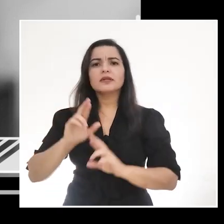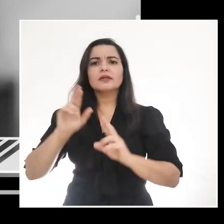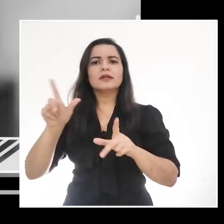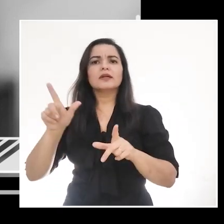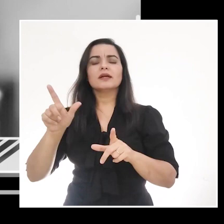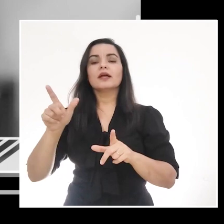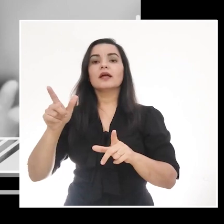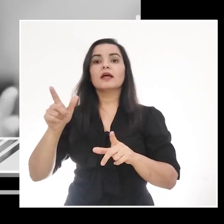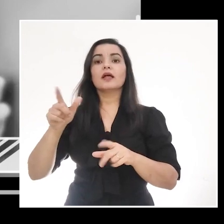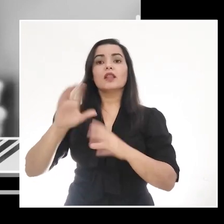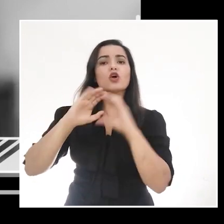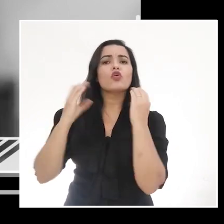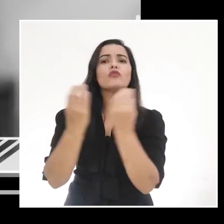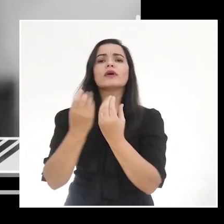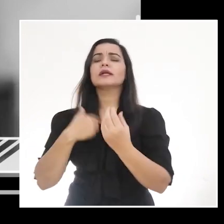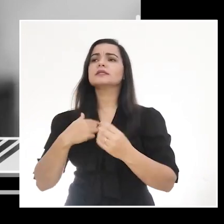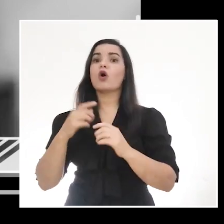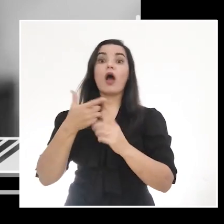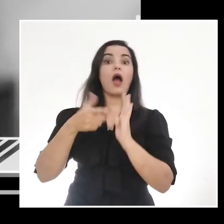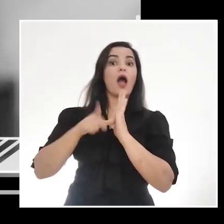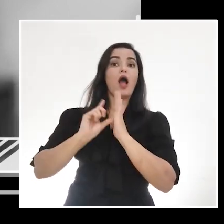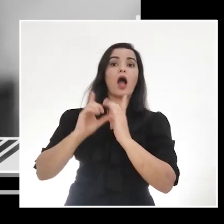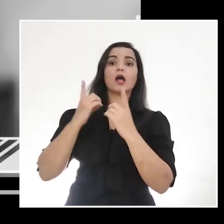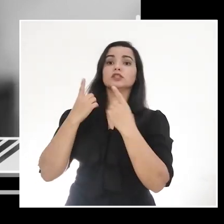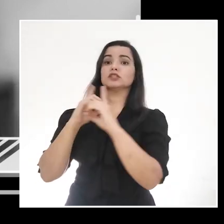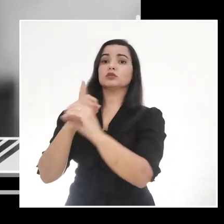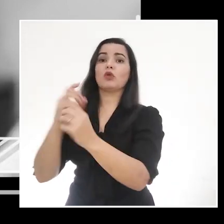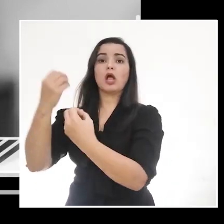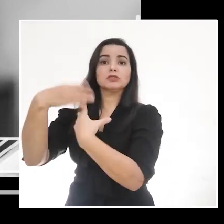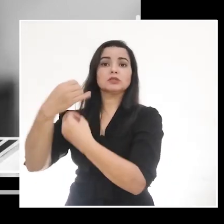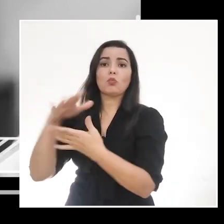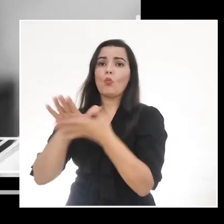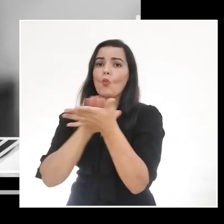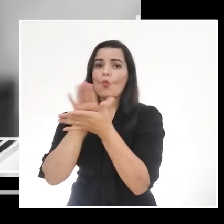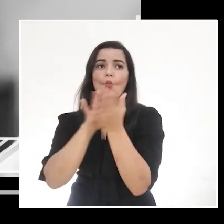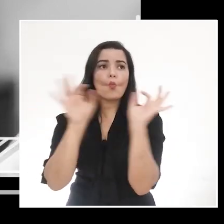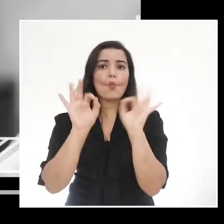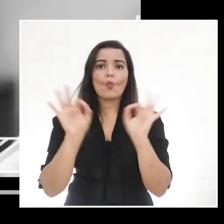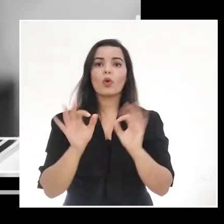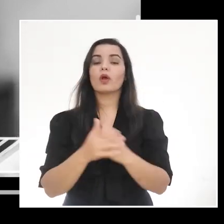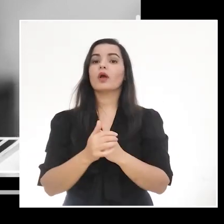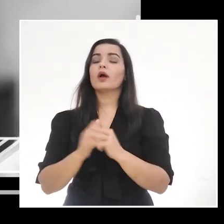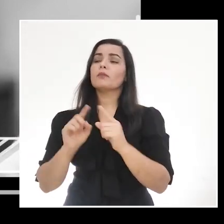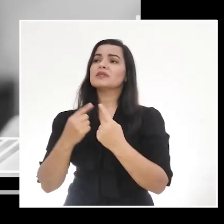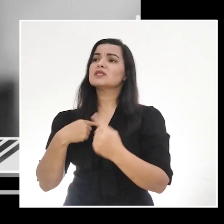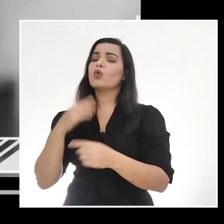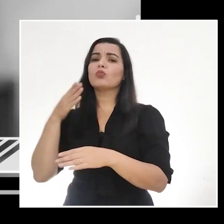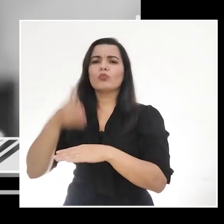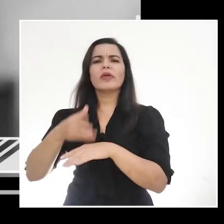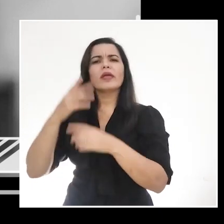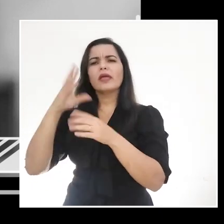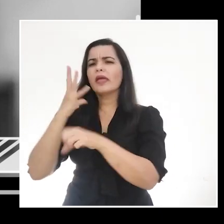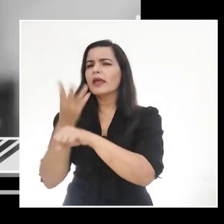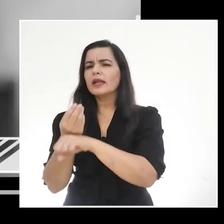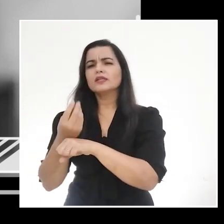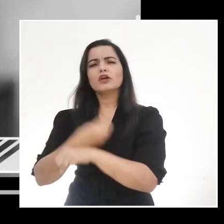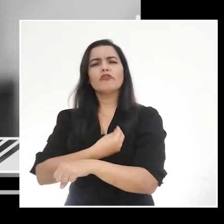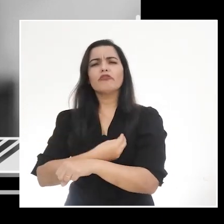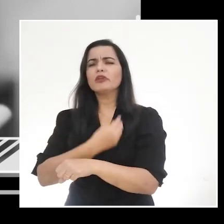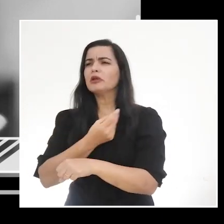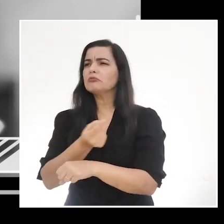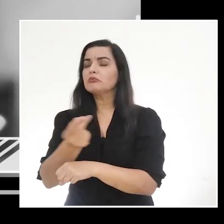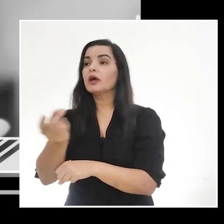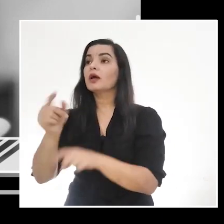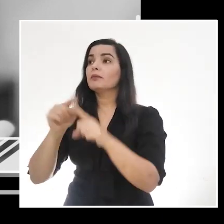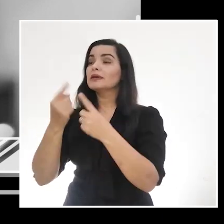coreana. E foi muito interessante porque no meio daquela conferência, eu que não havia sido discipulado, mas vivia na igreja há tantos anos